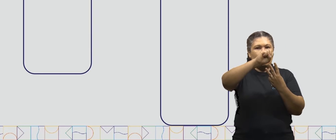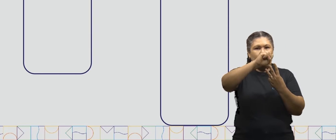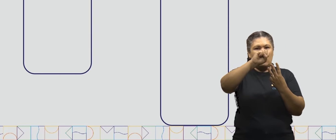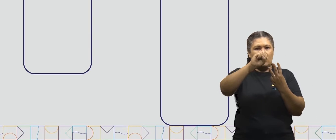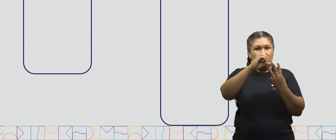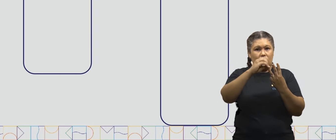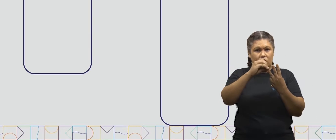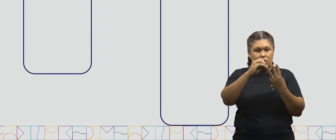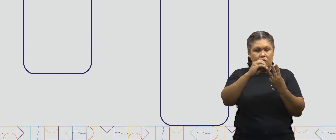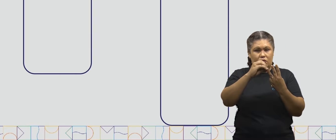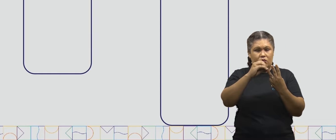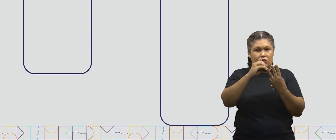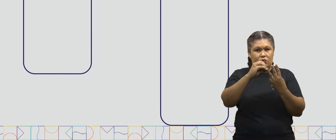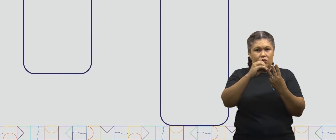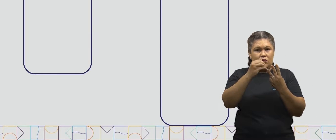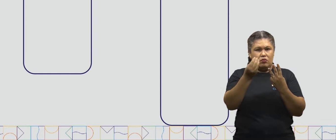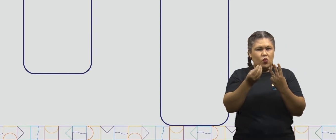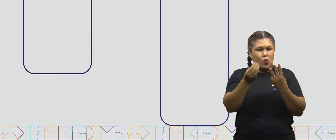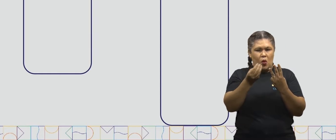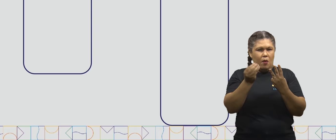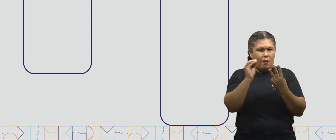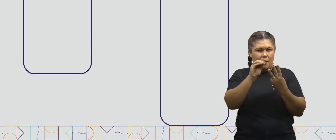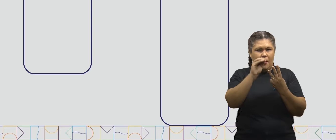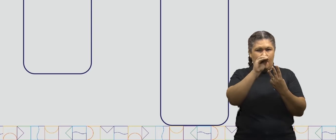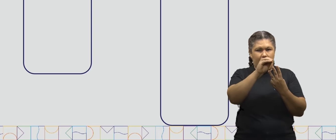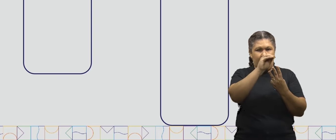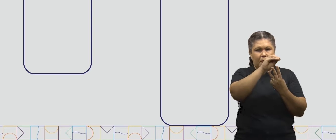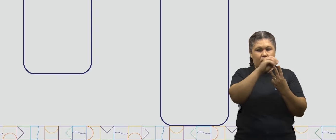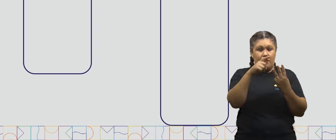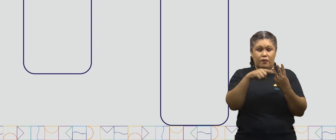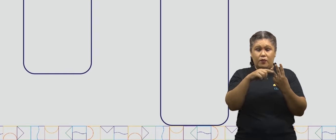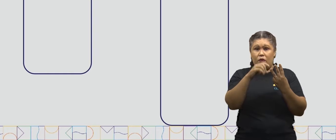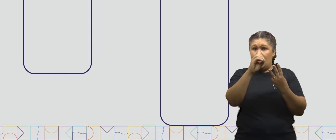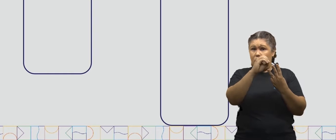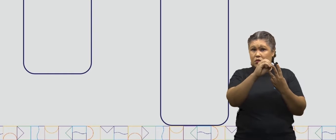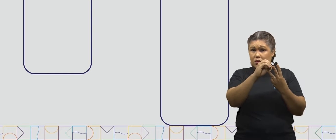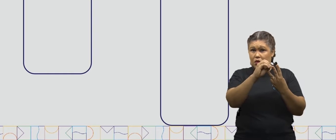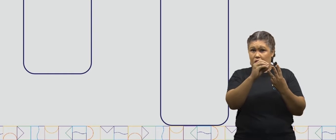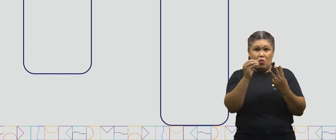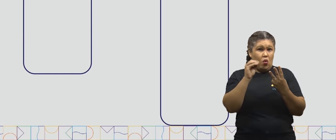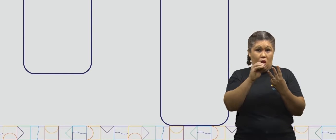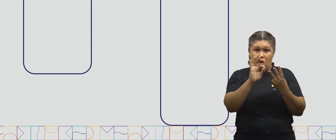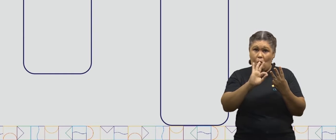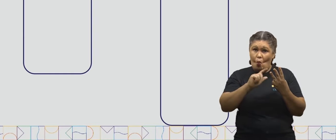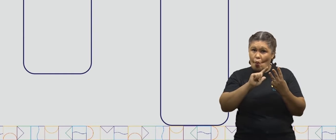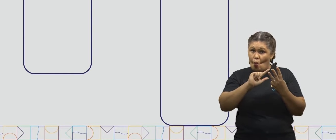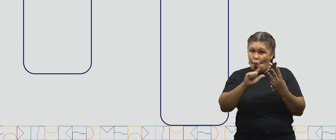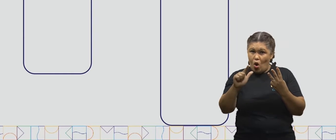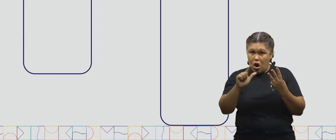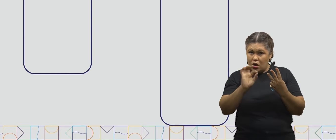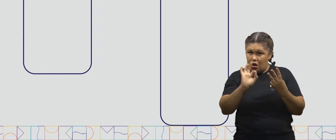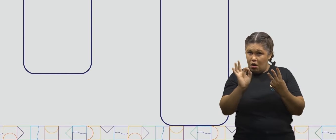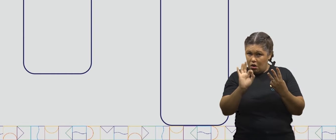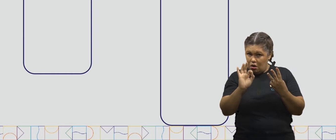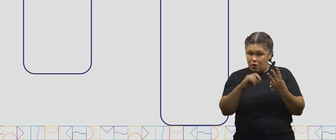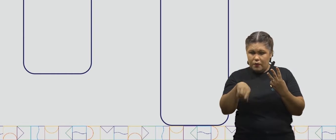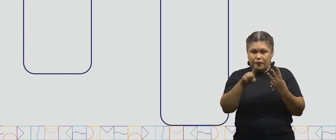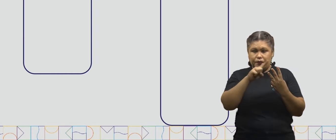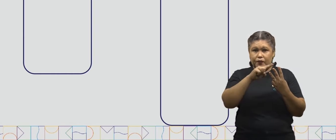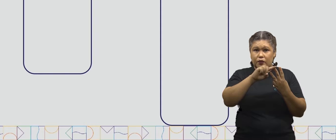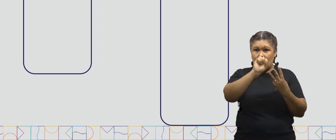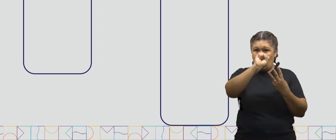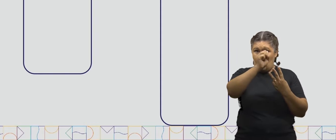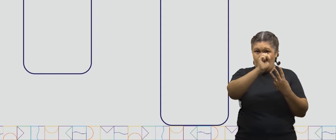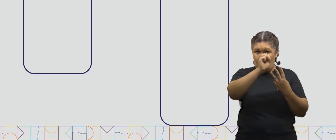980, que pode ser representado. Olha só, onde tem um 0, nós não vamos colocar nada.